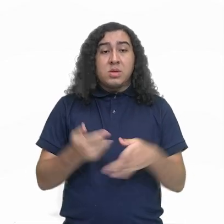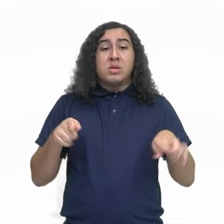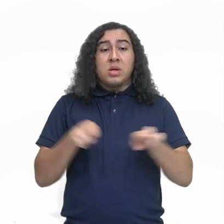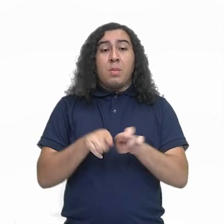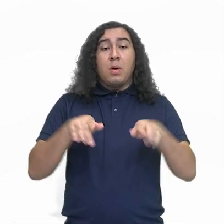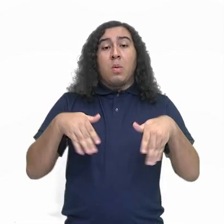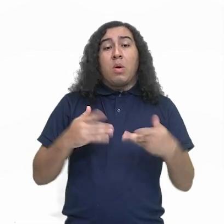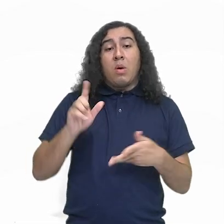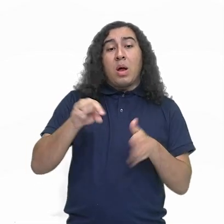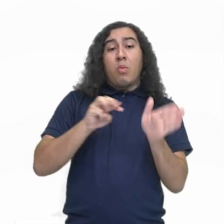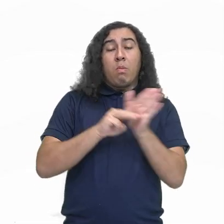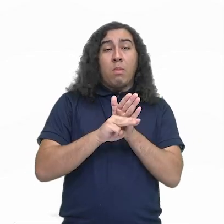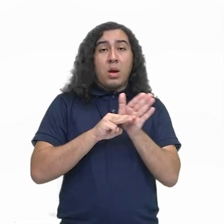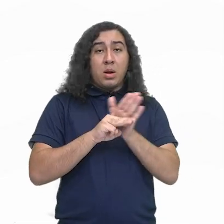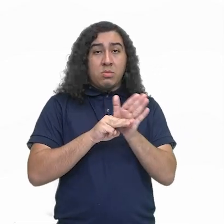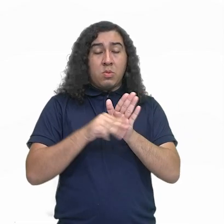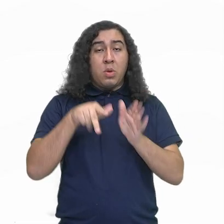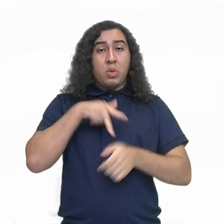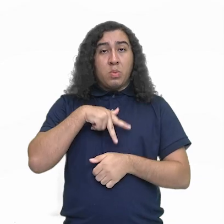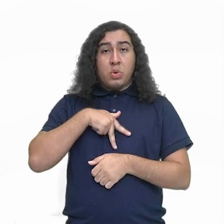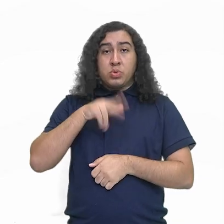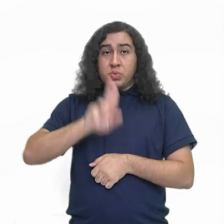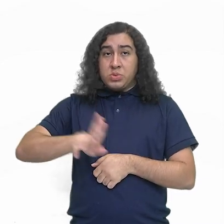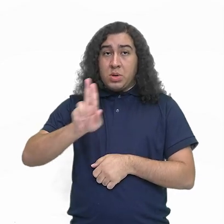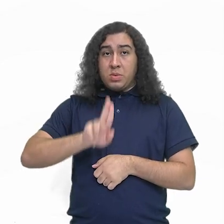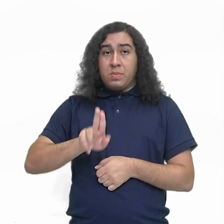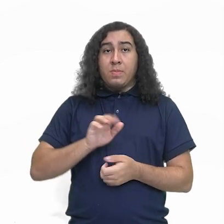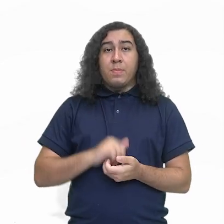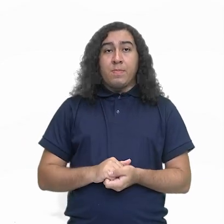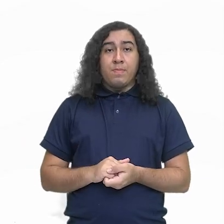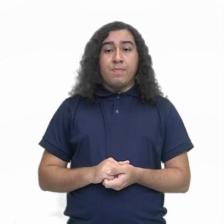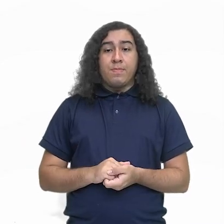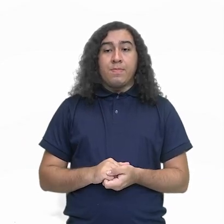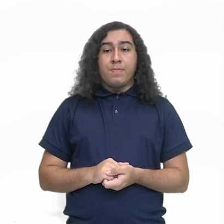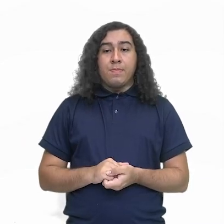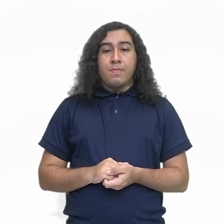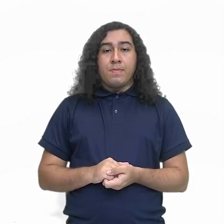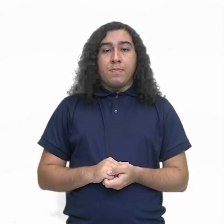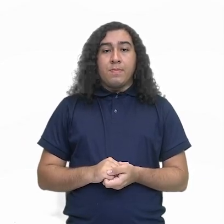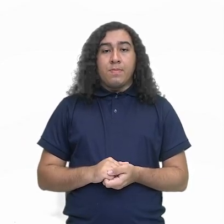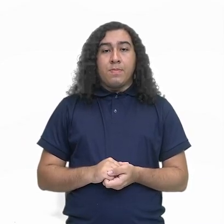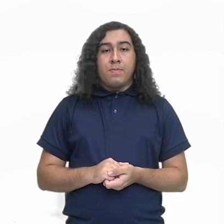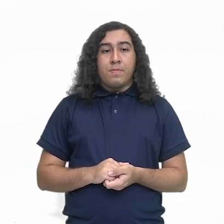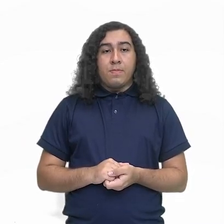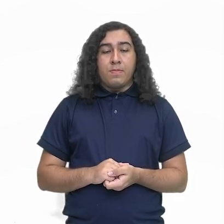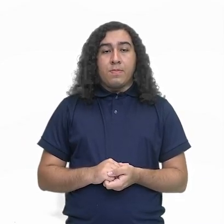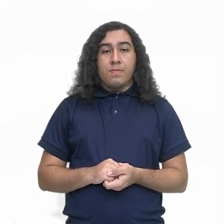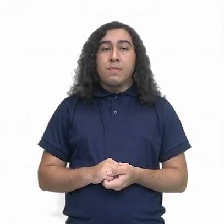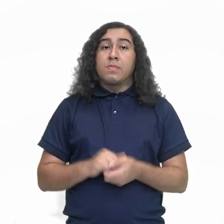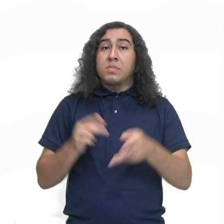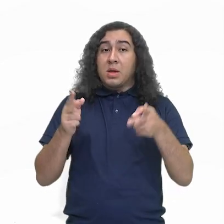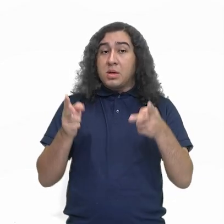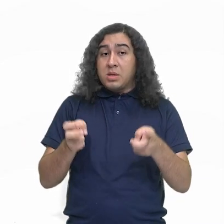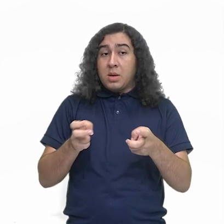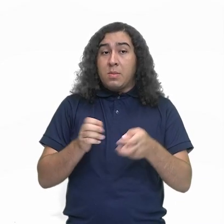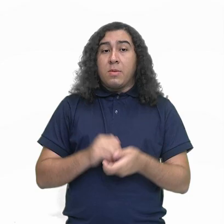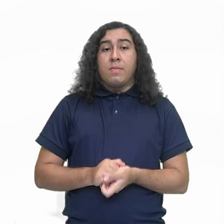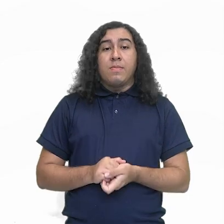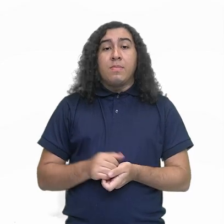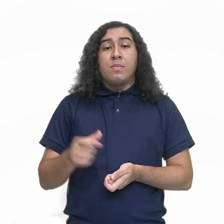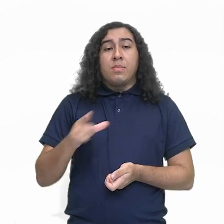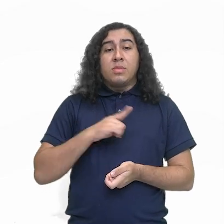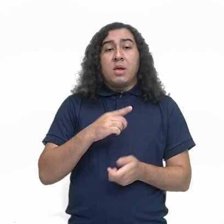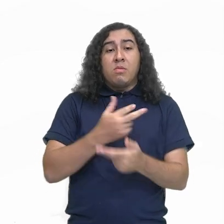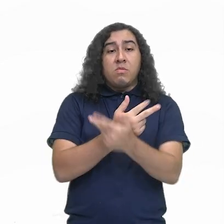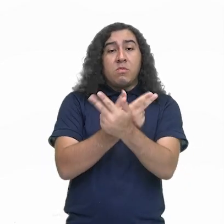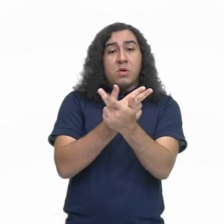estudada e de qual método antropológico é utilizado. Percebam que existem